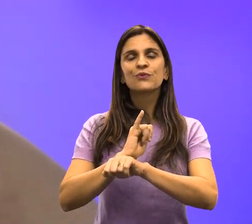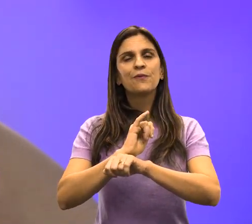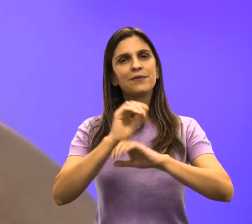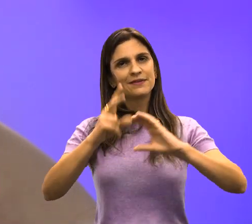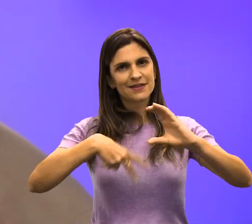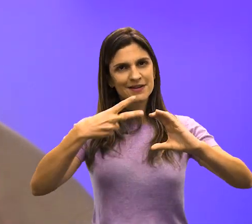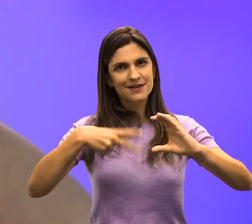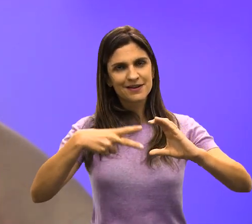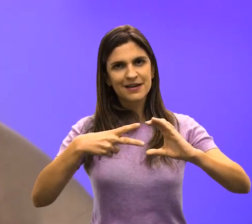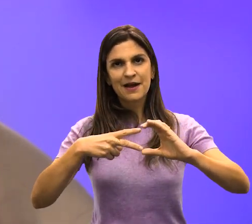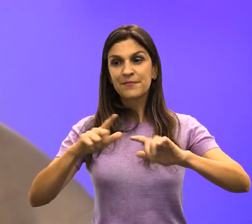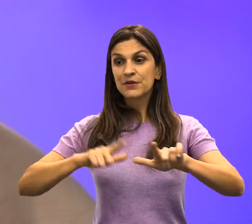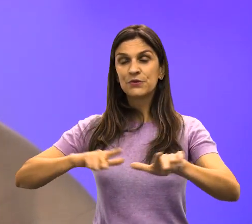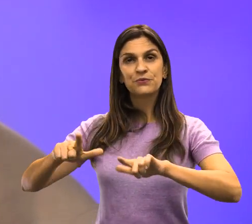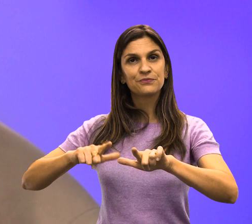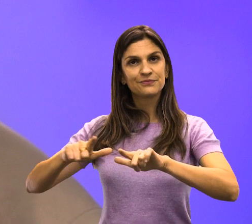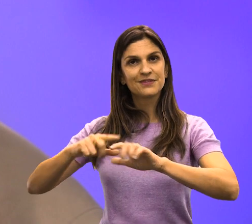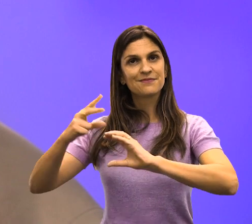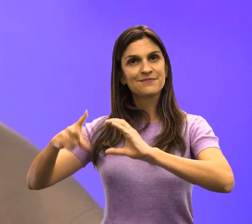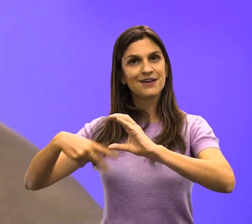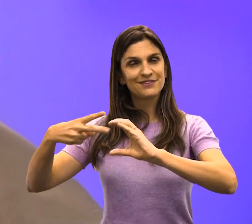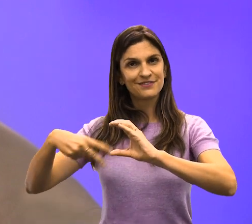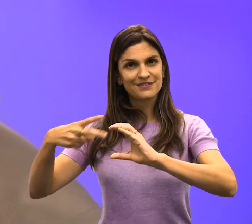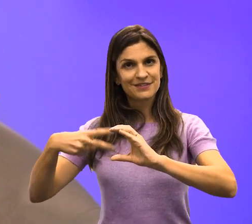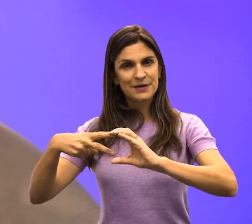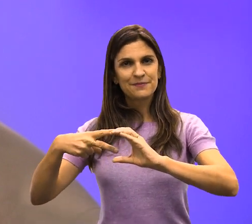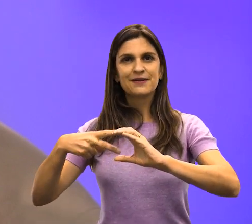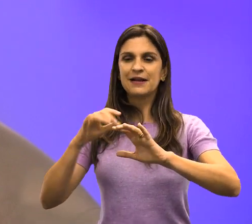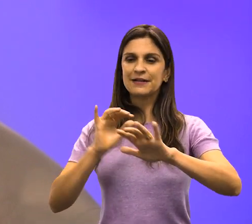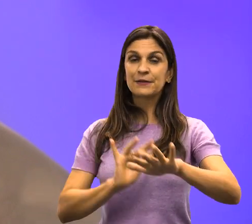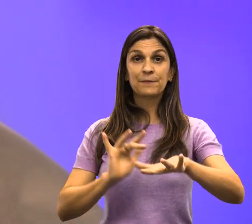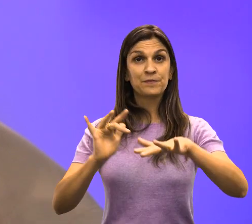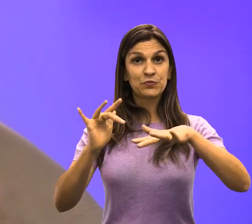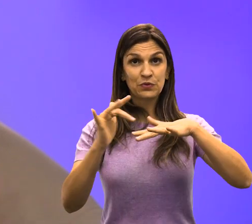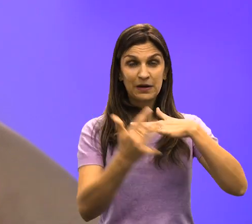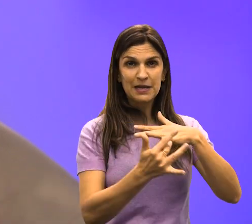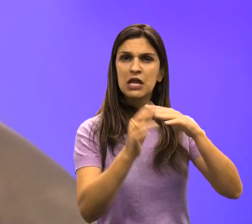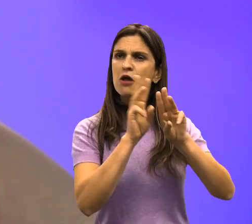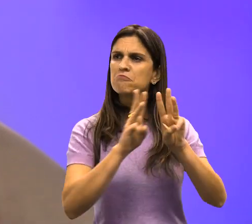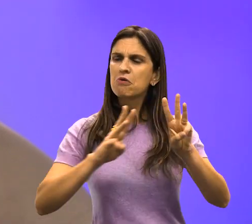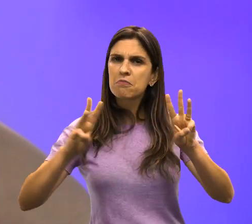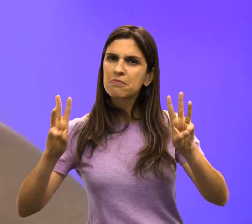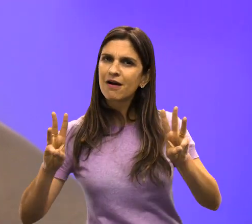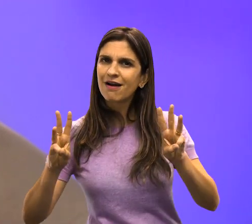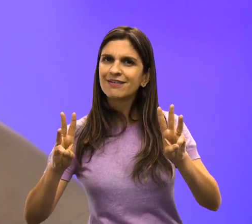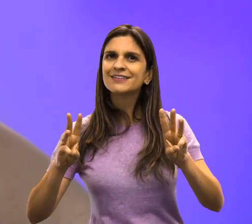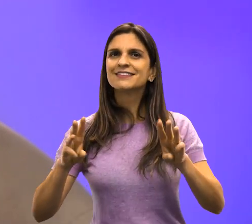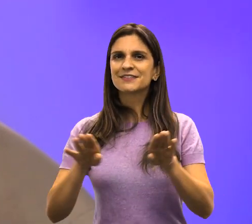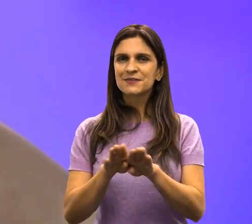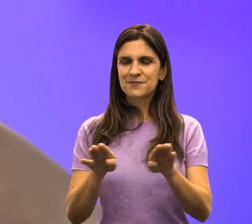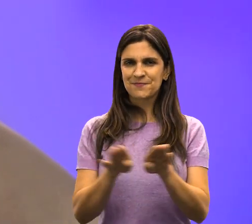YouTube. Acompanhe também o trabalho dos vereadores pelo site da Câmara Municipal,